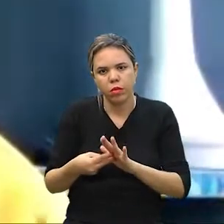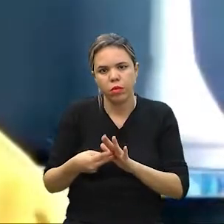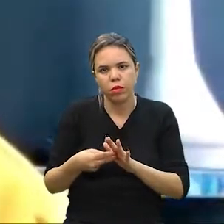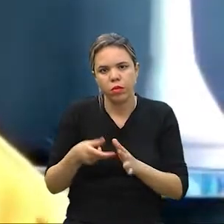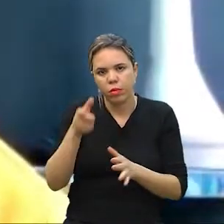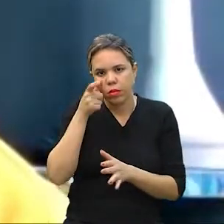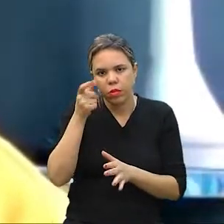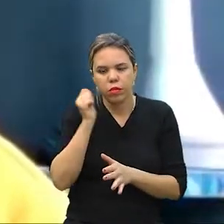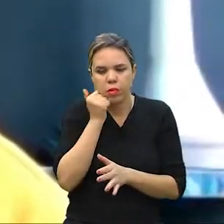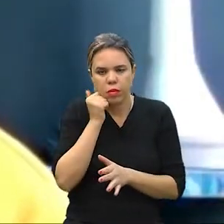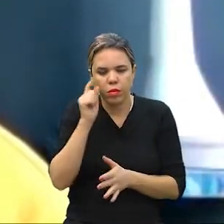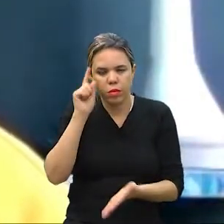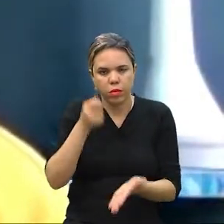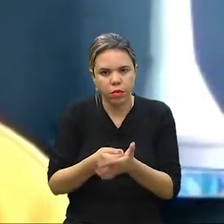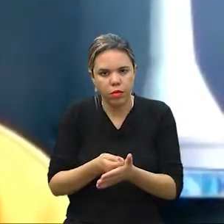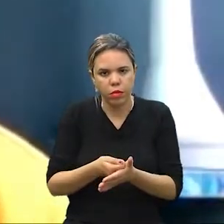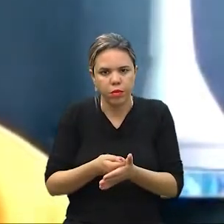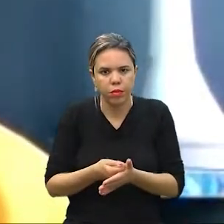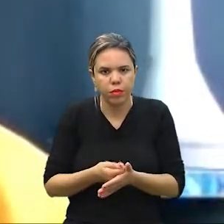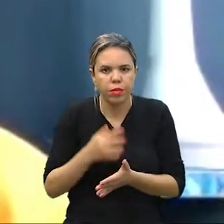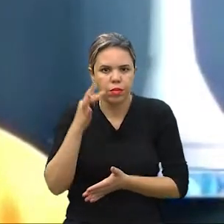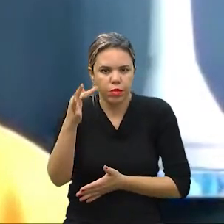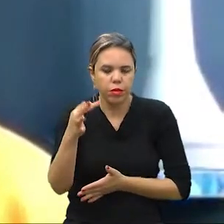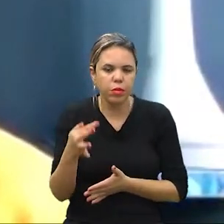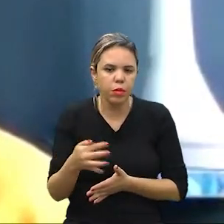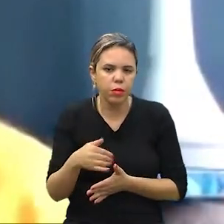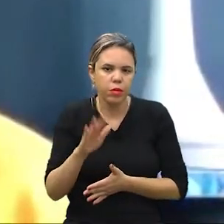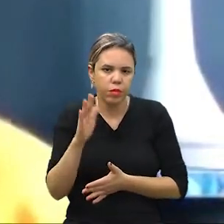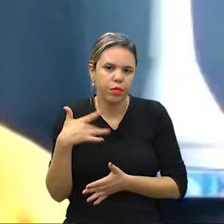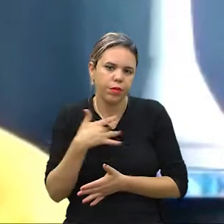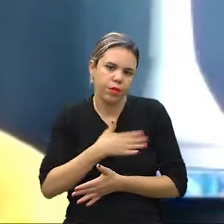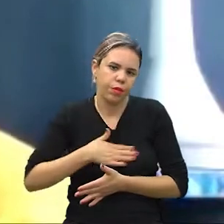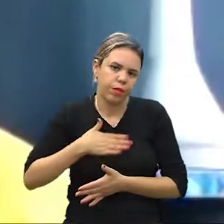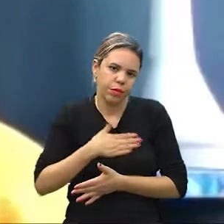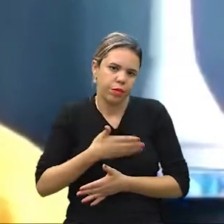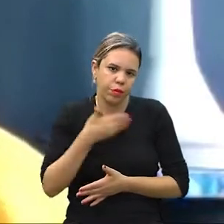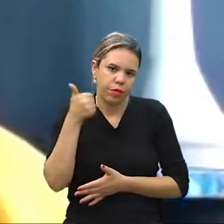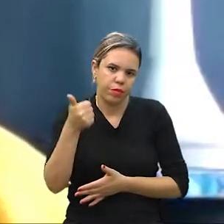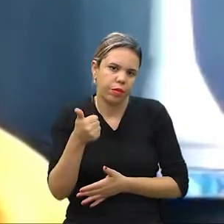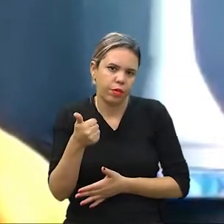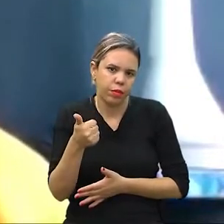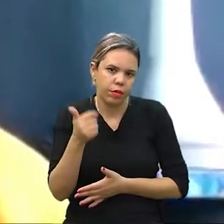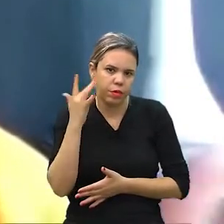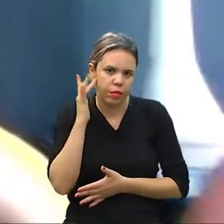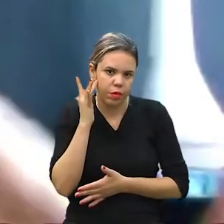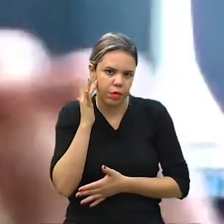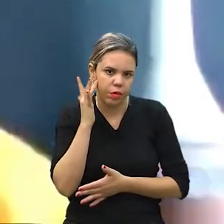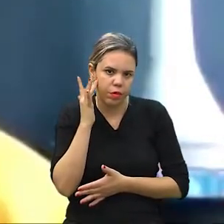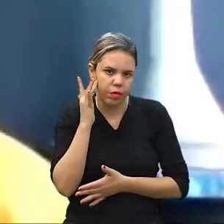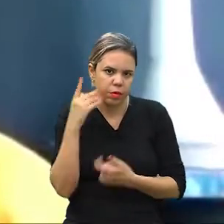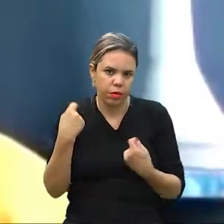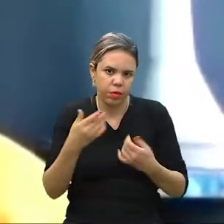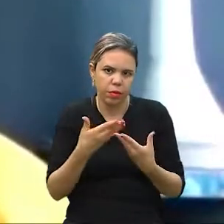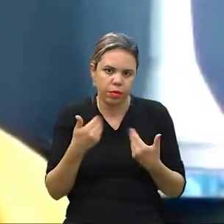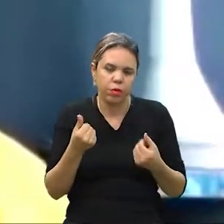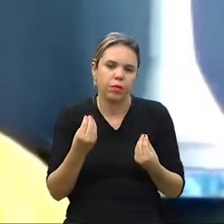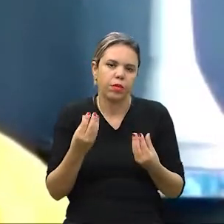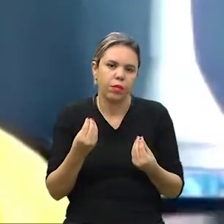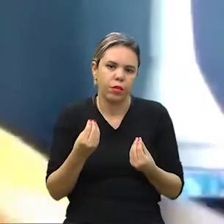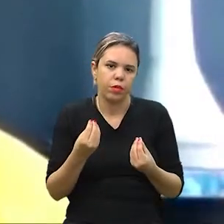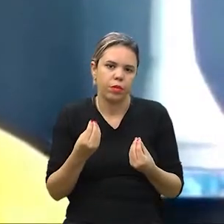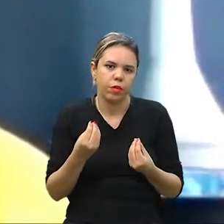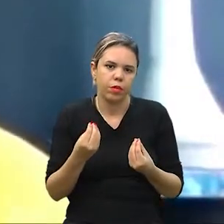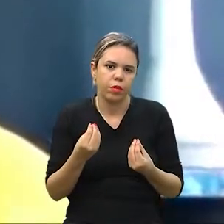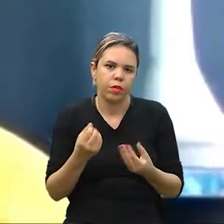ciência e a tomar decisões que nos levem a um futuro que seja mais saudável, né? Então, acho que a gente vai precisar muito